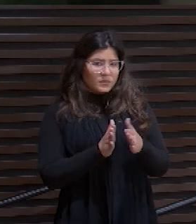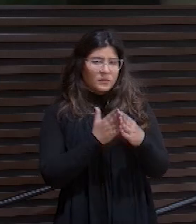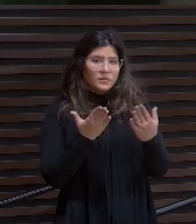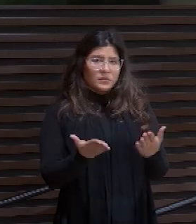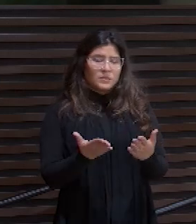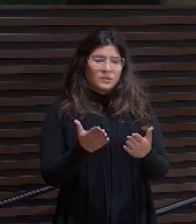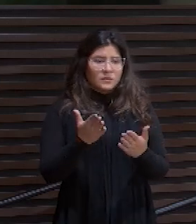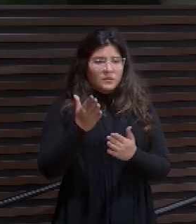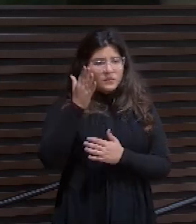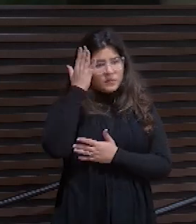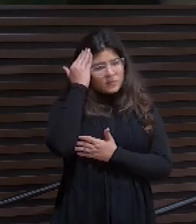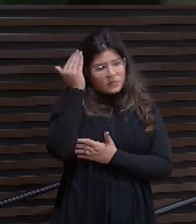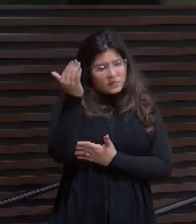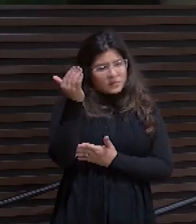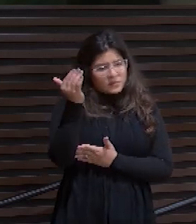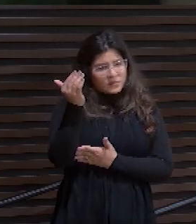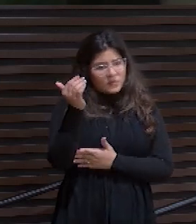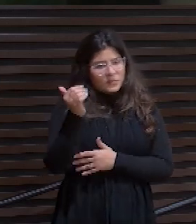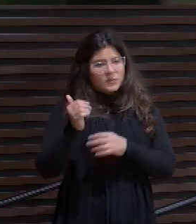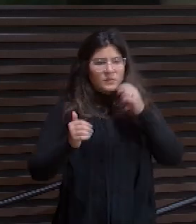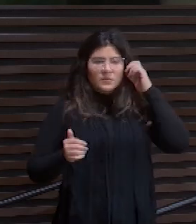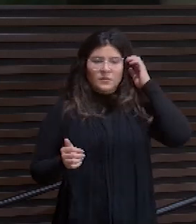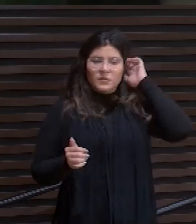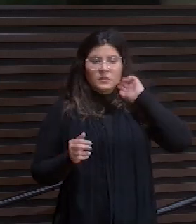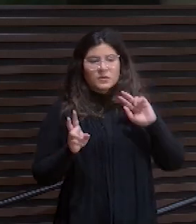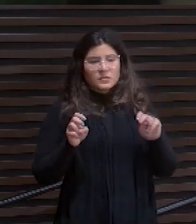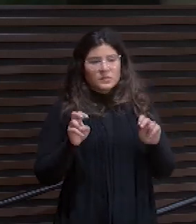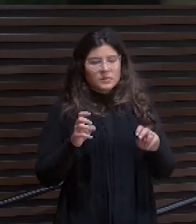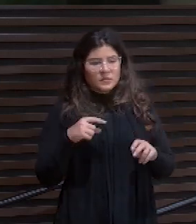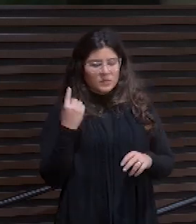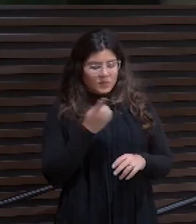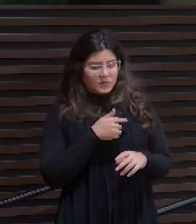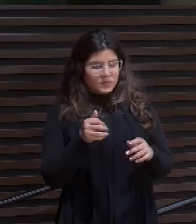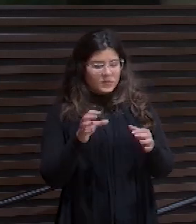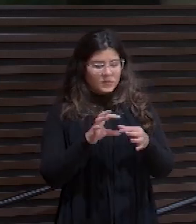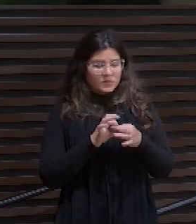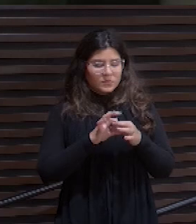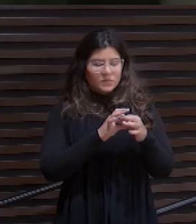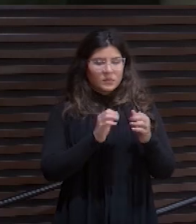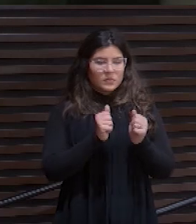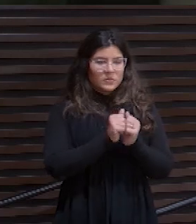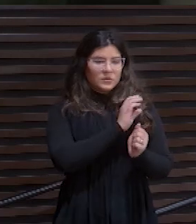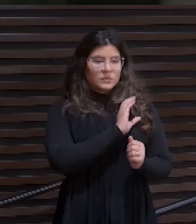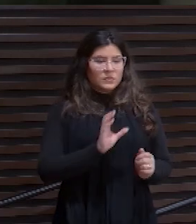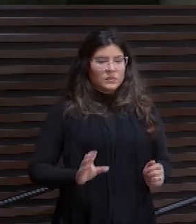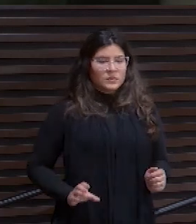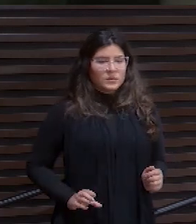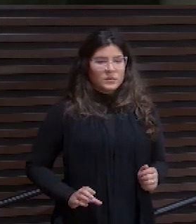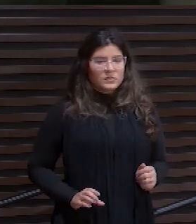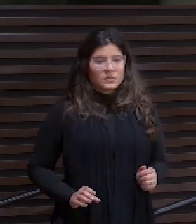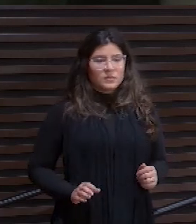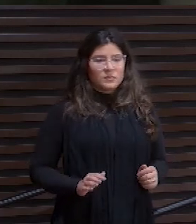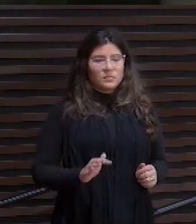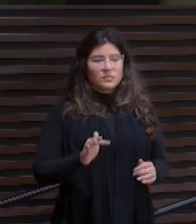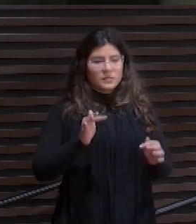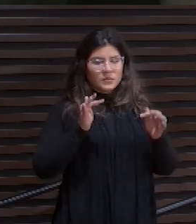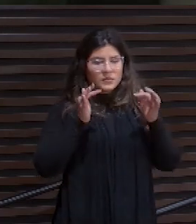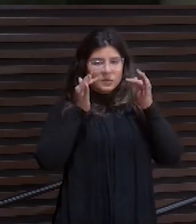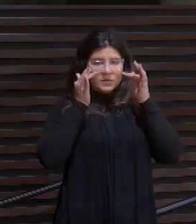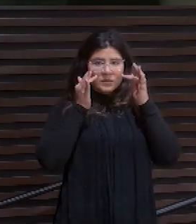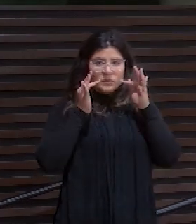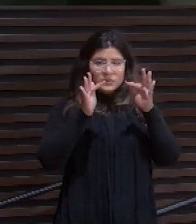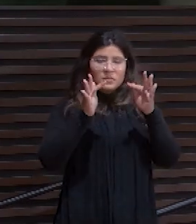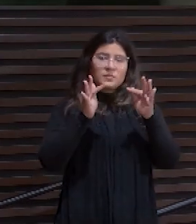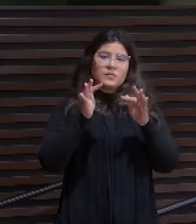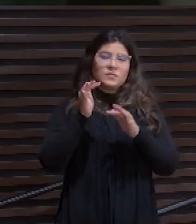David Kuykendall, A Nossa União com Cristo. Muito maravilhoso o testemunho daquele irmão. Ele diz que ele sempre viveu